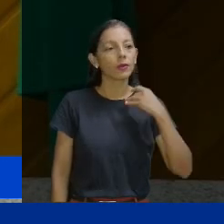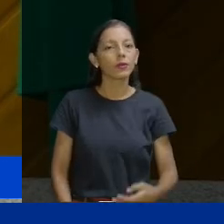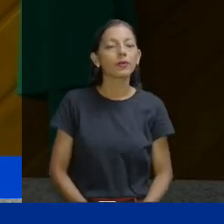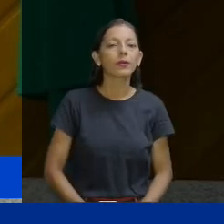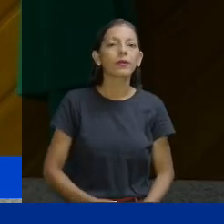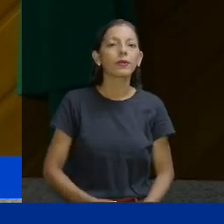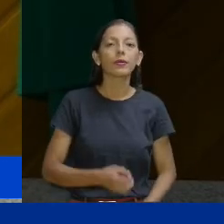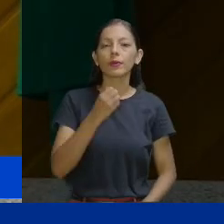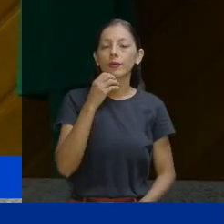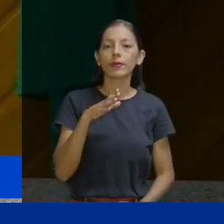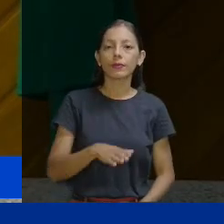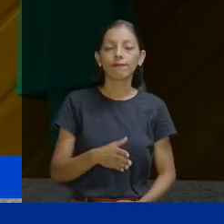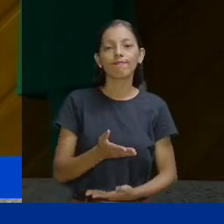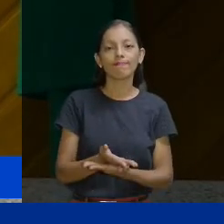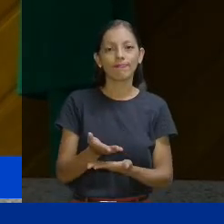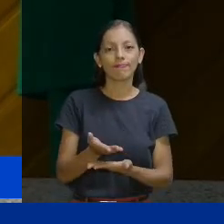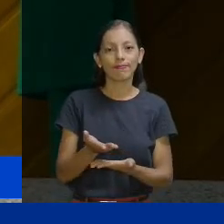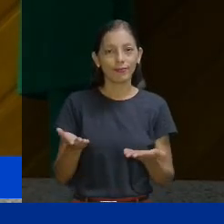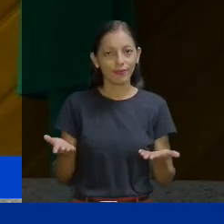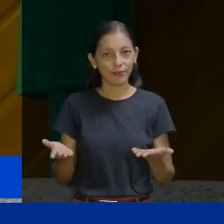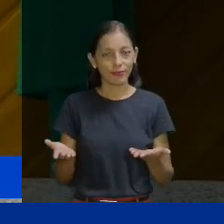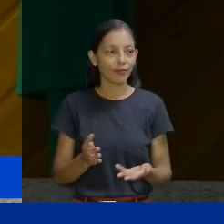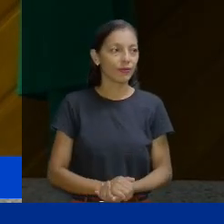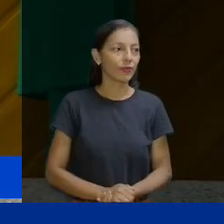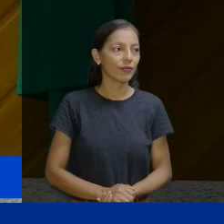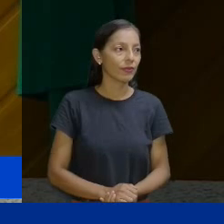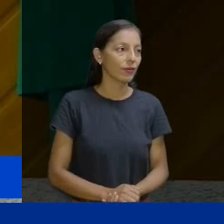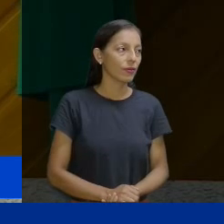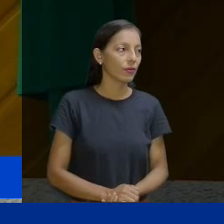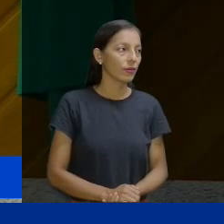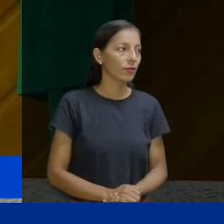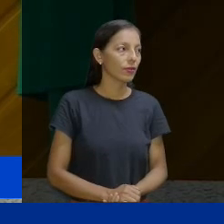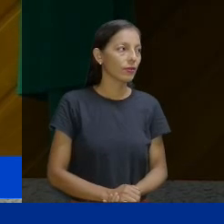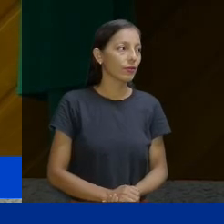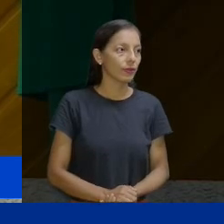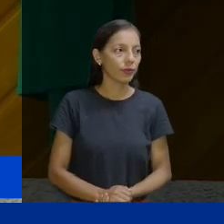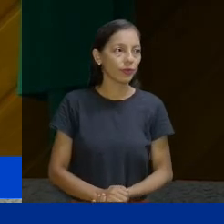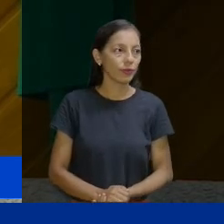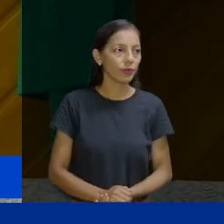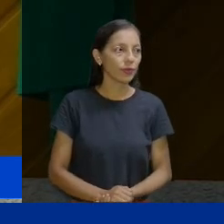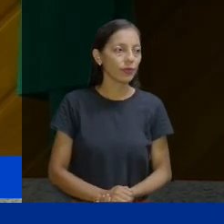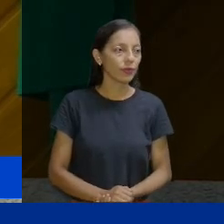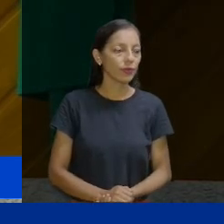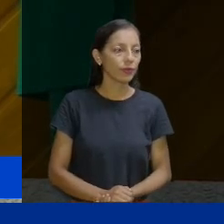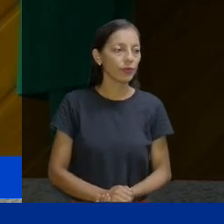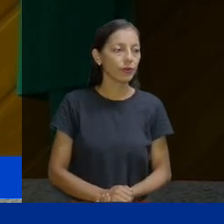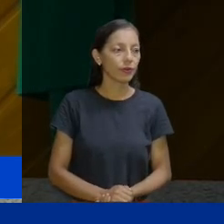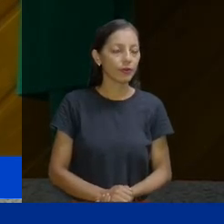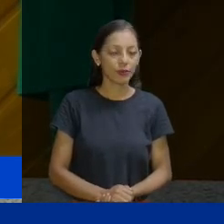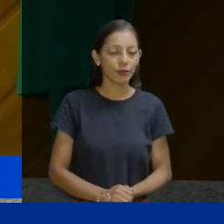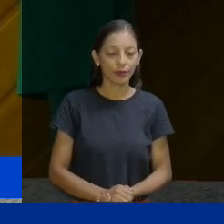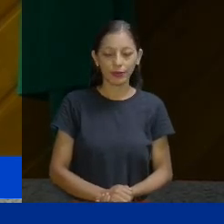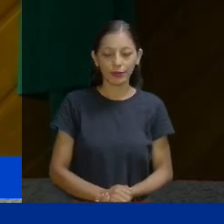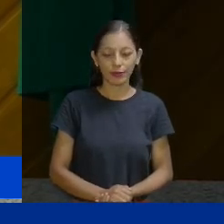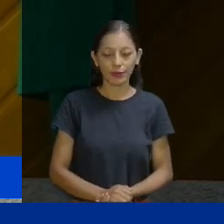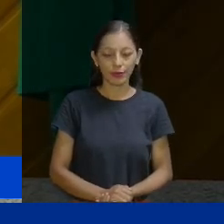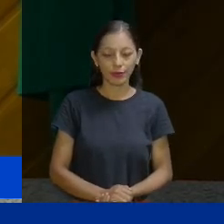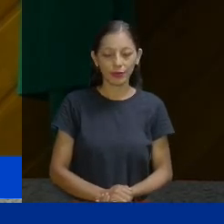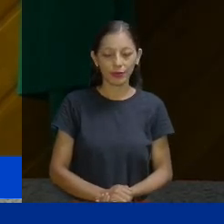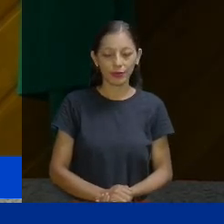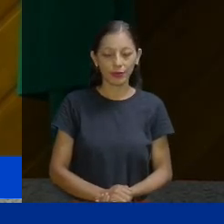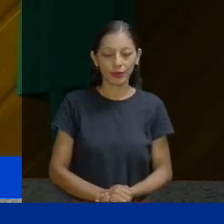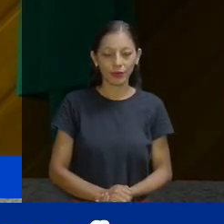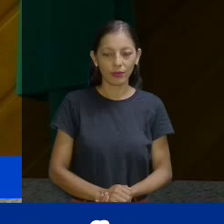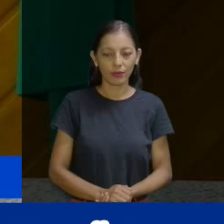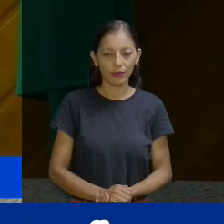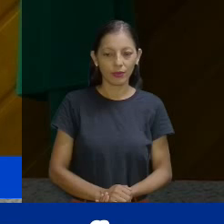Boa tarde a todos. Boa tarde. Eu fui surpreendida agora com